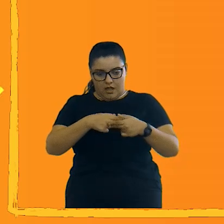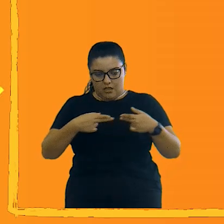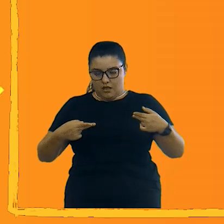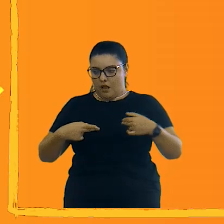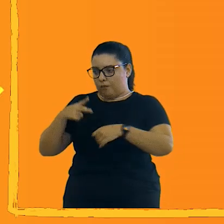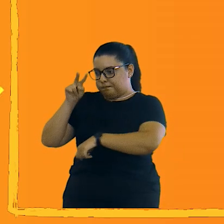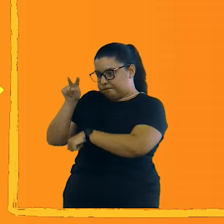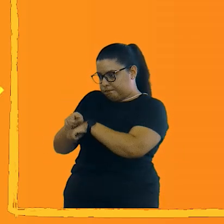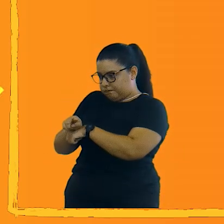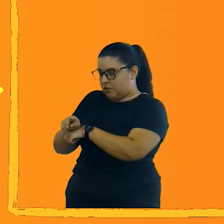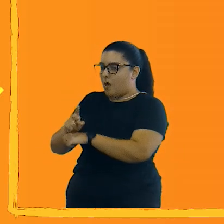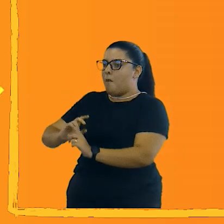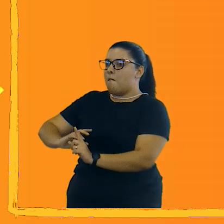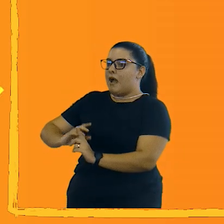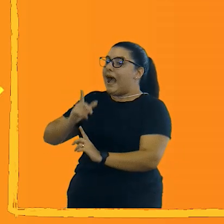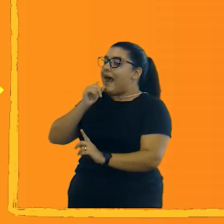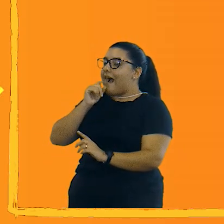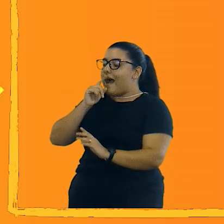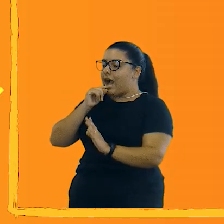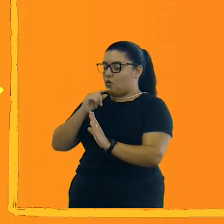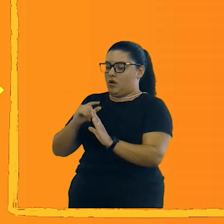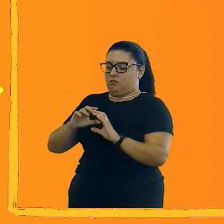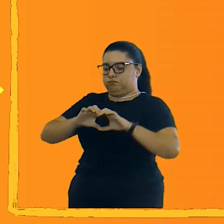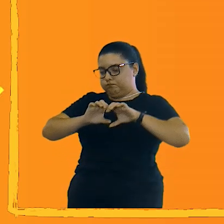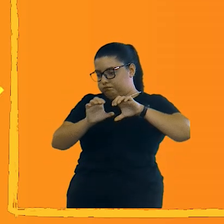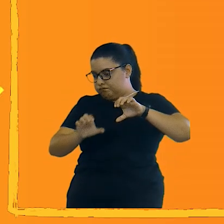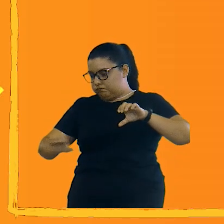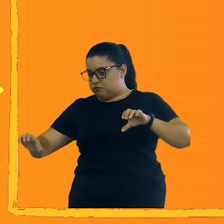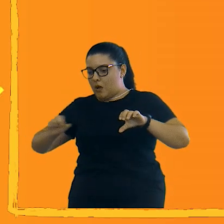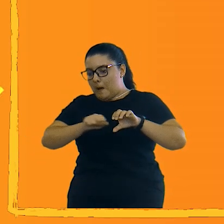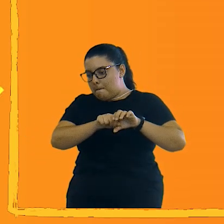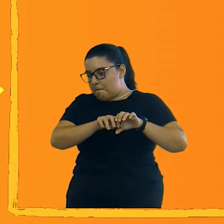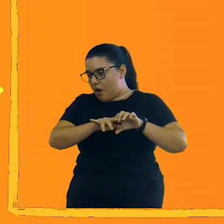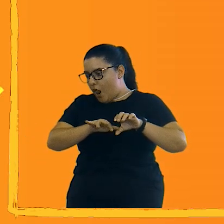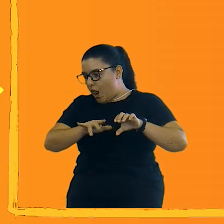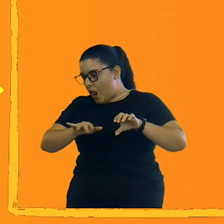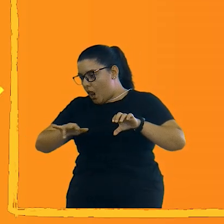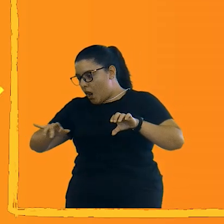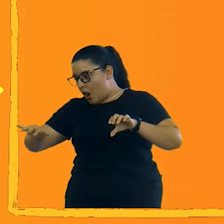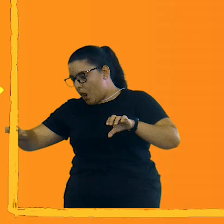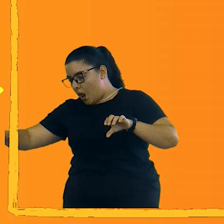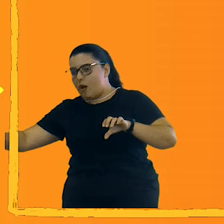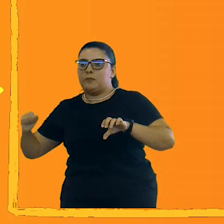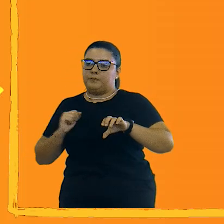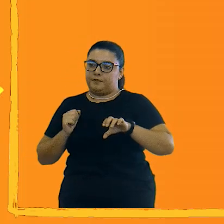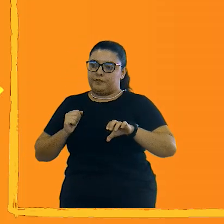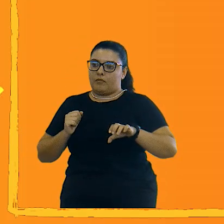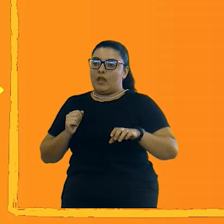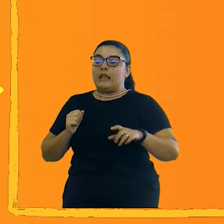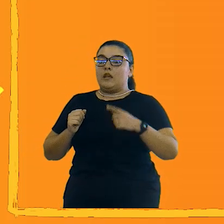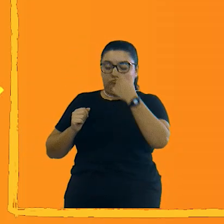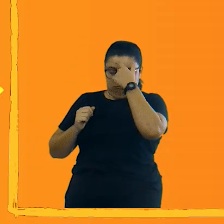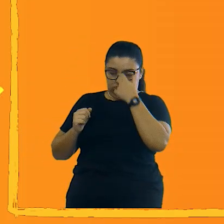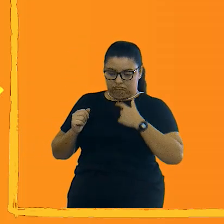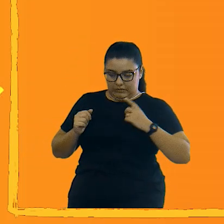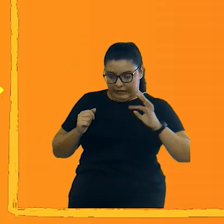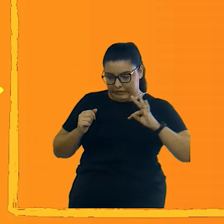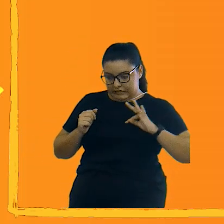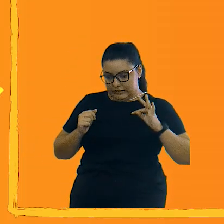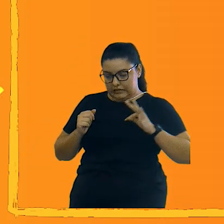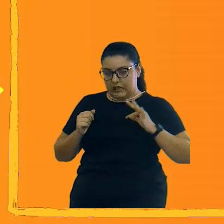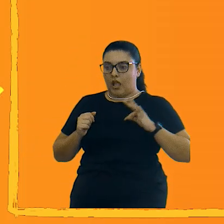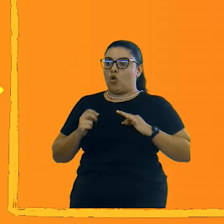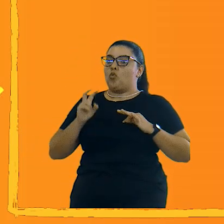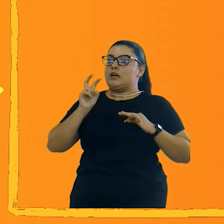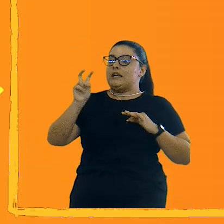água que passa por uma tubulação em um período de tempo um técnico rascunhou cinco